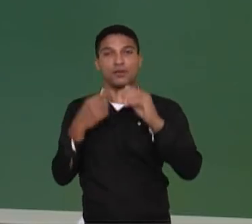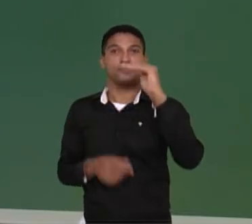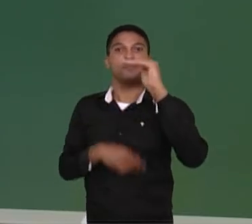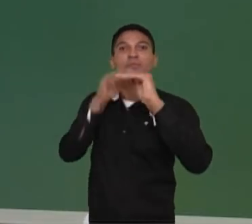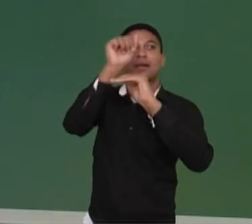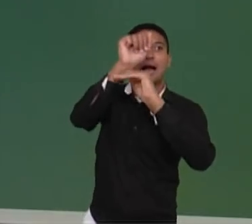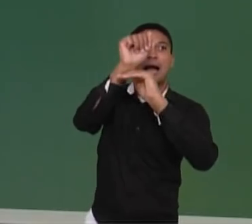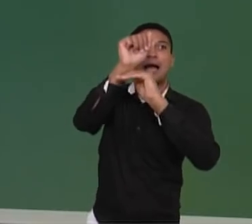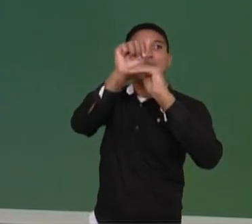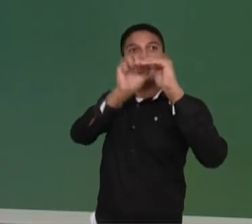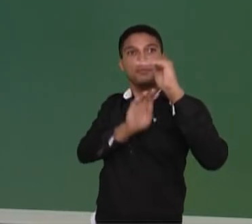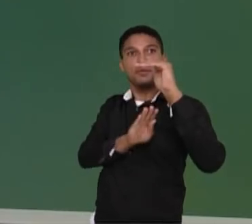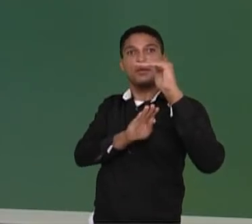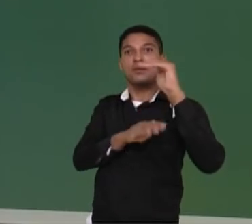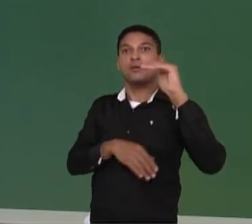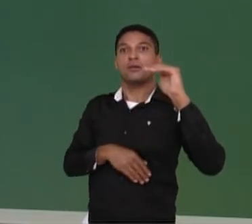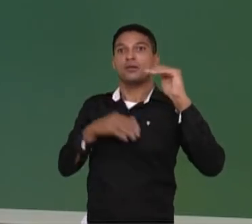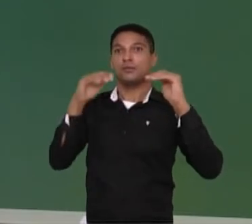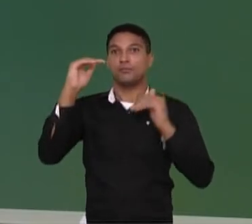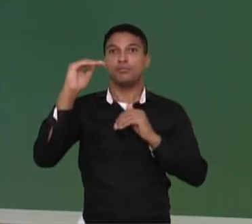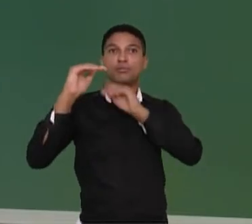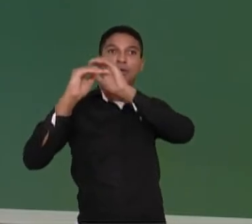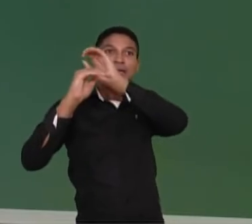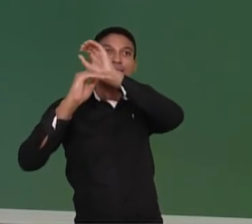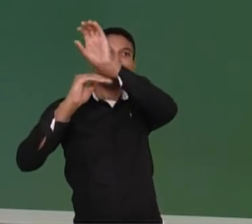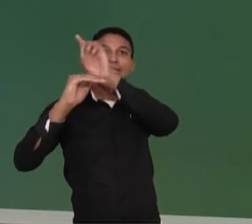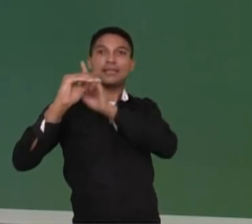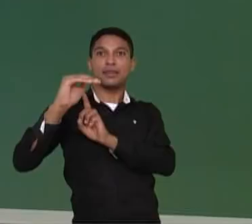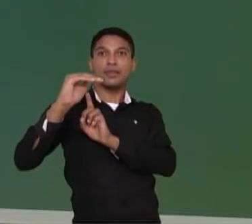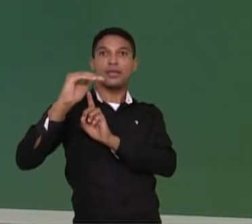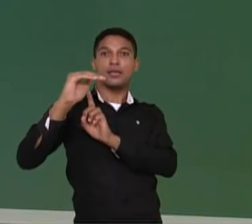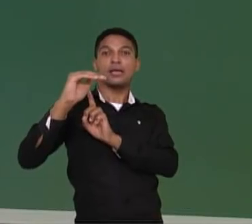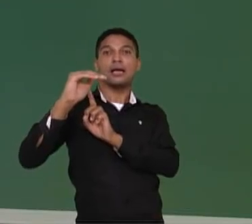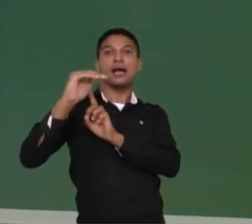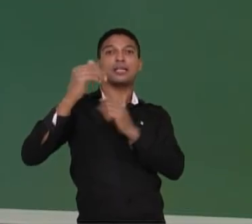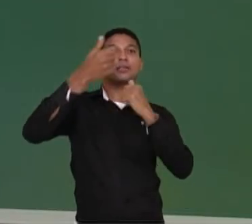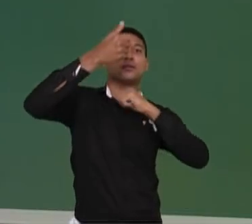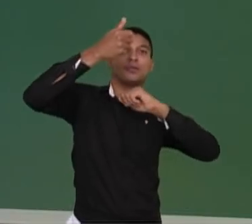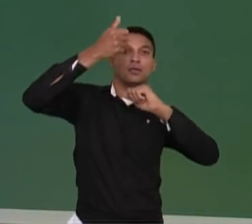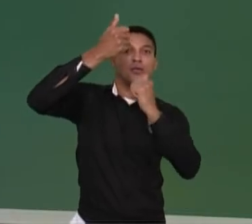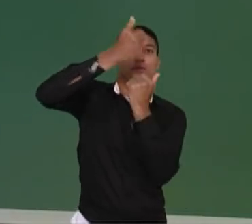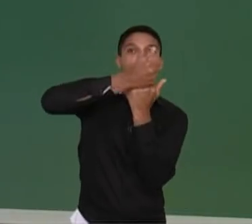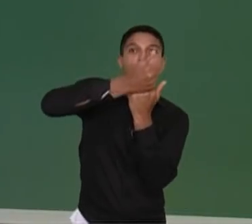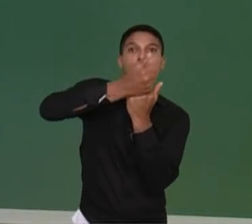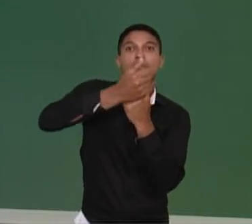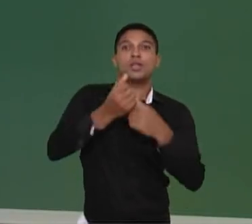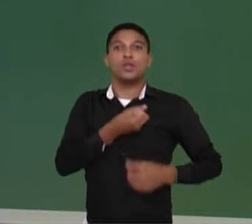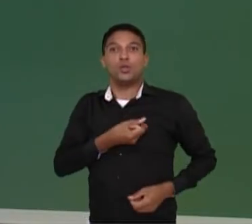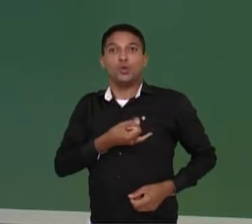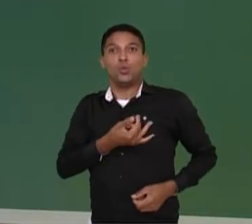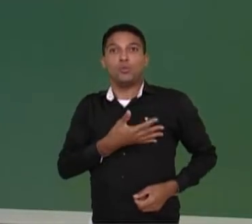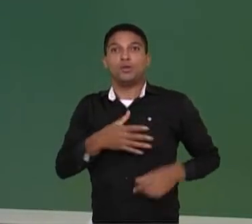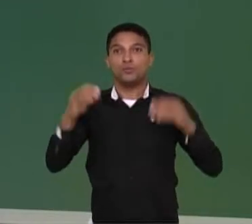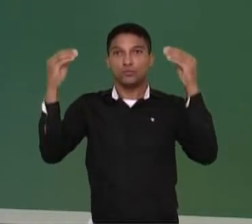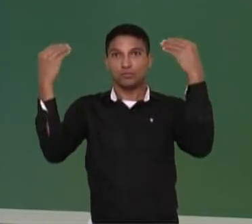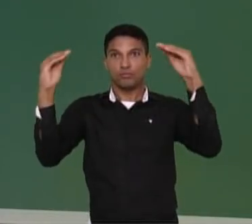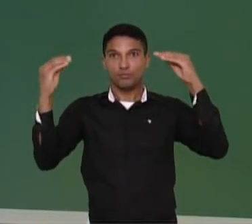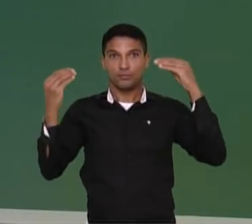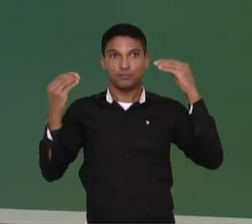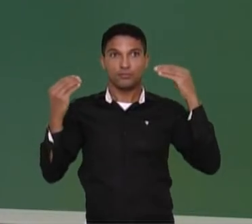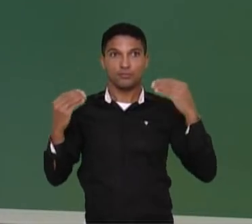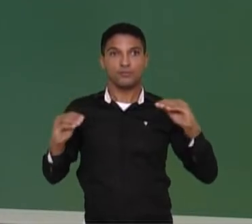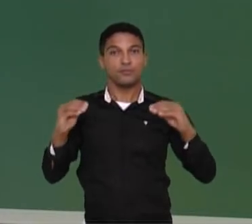como C está para D. Então, eu tenho 4 números ali. Dizemos que A e B são proporcionais a C e D.